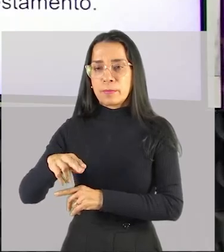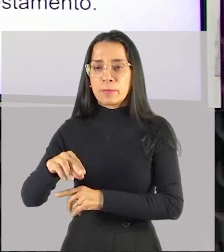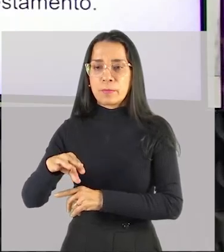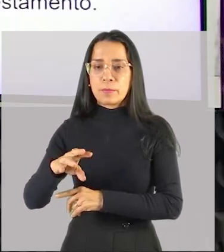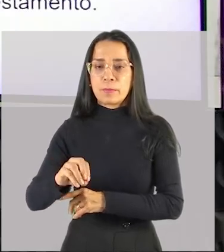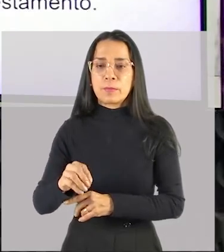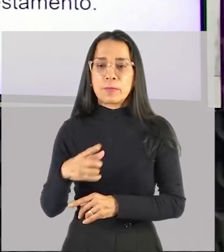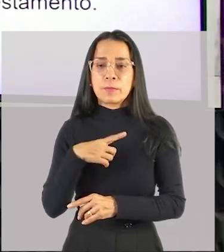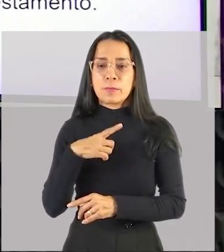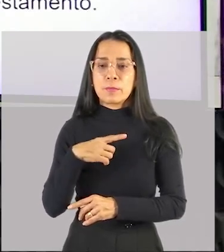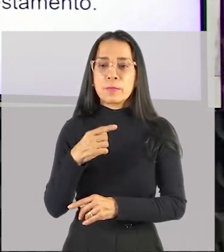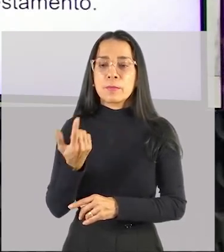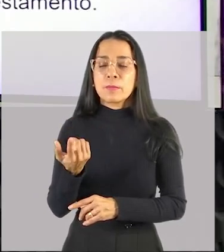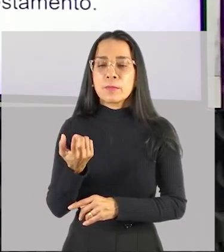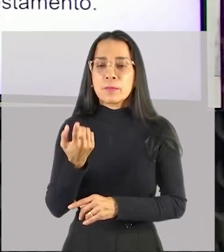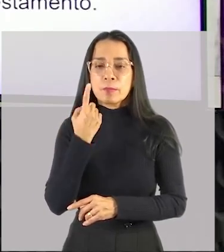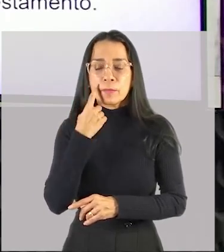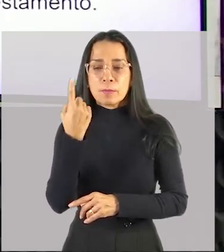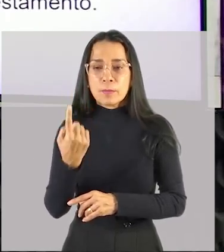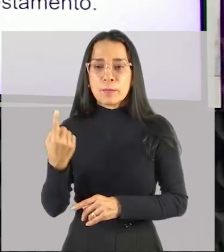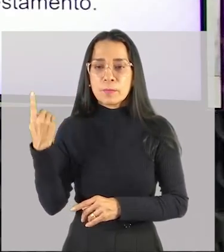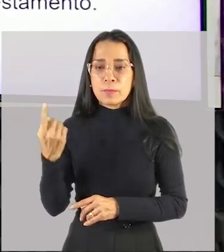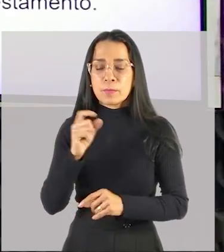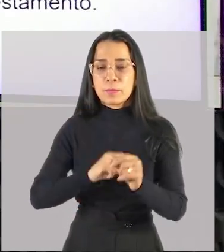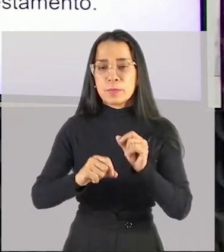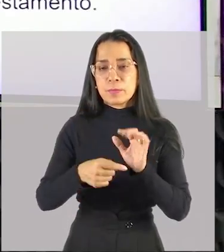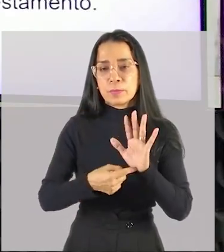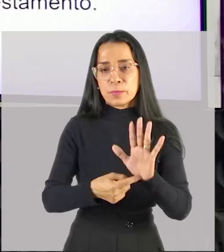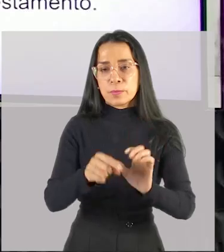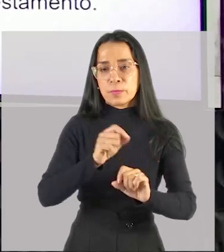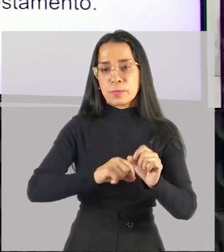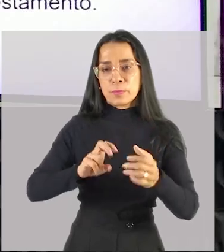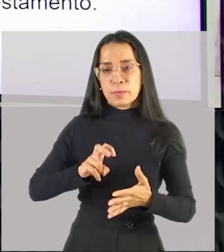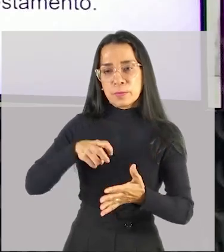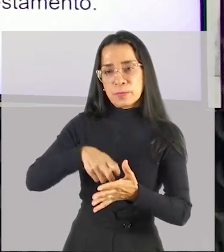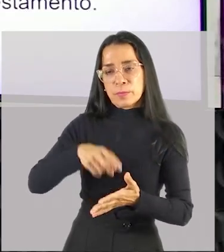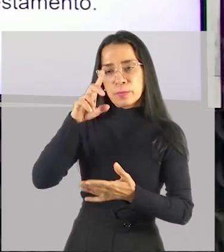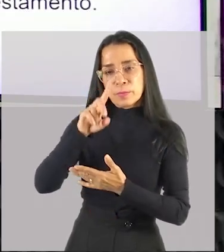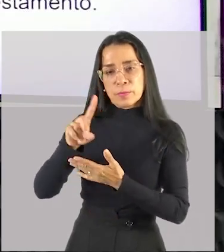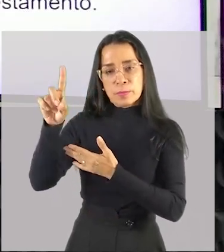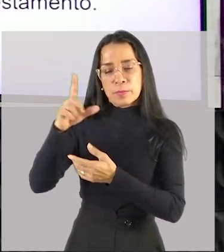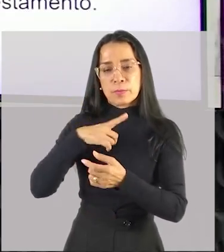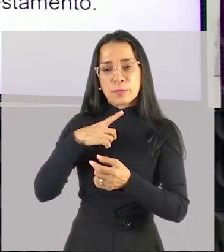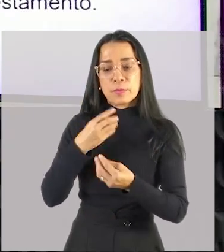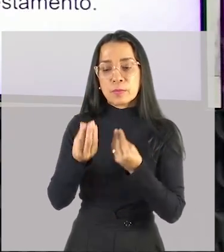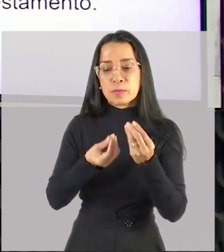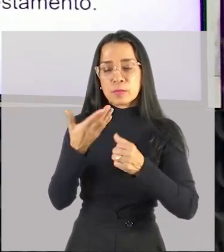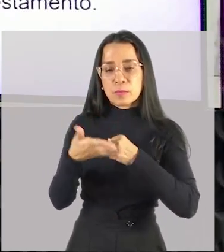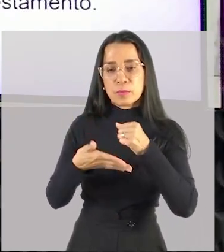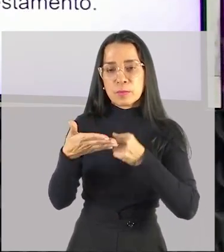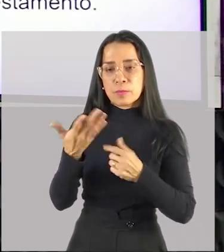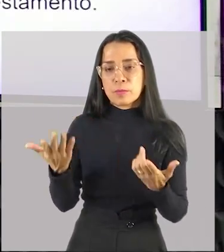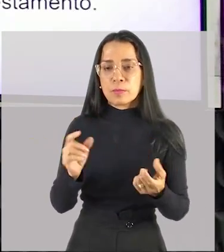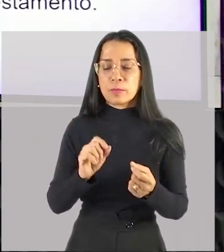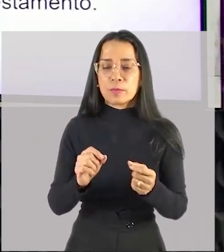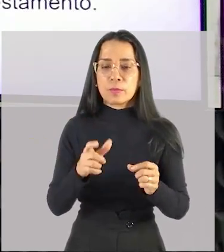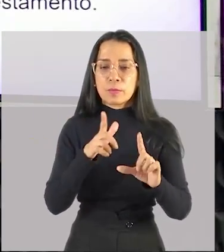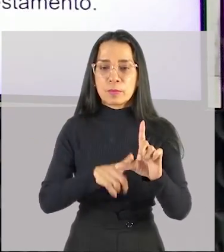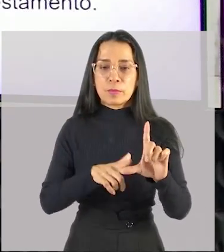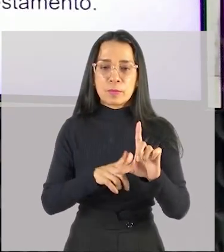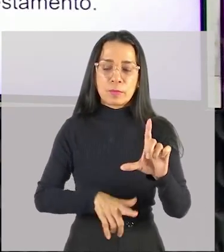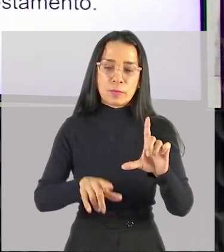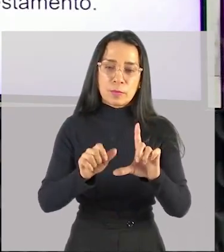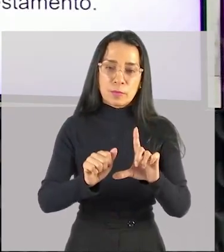como fundamento o quê? Letra A, desvio da postura celibatária. Bom, ele não está falando aqui do celibato, né? A